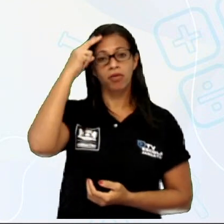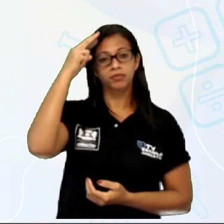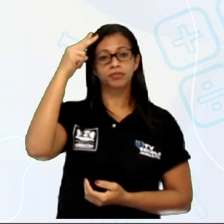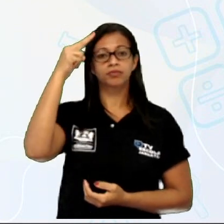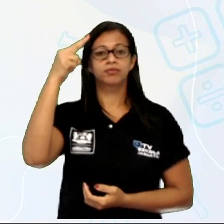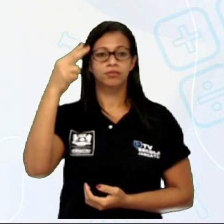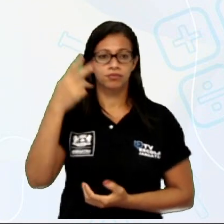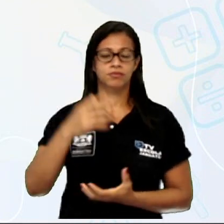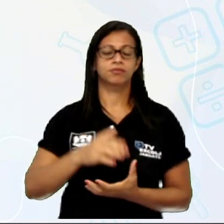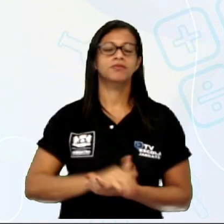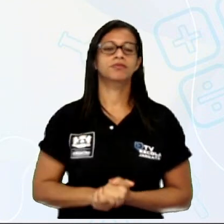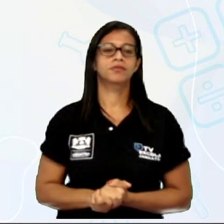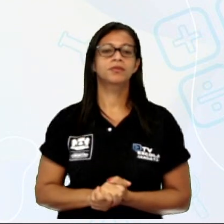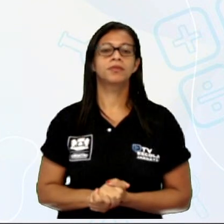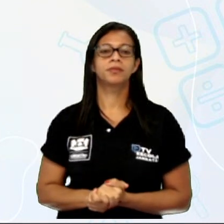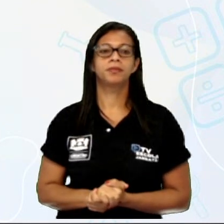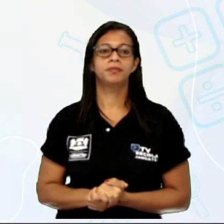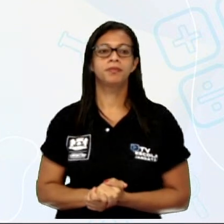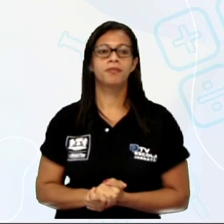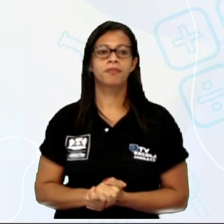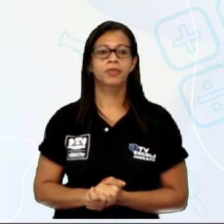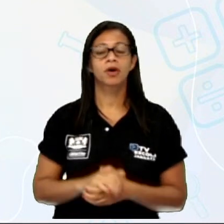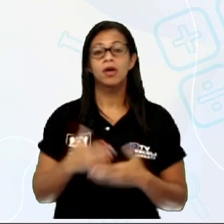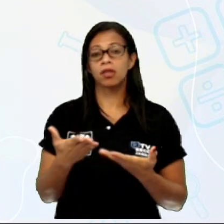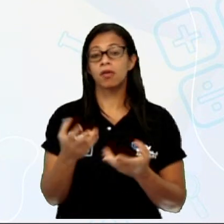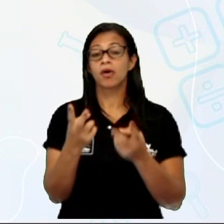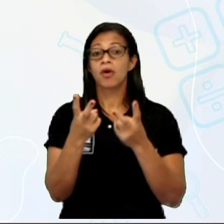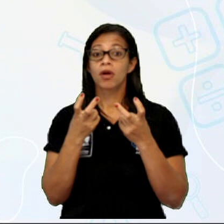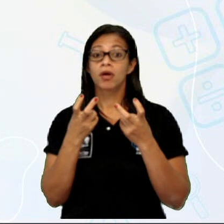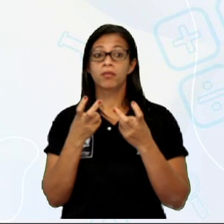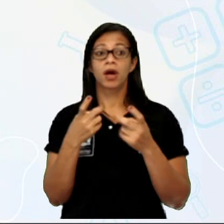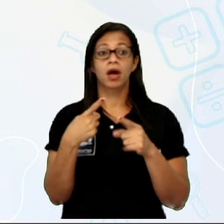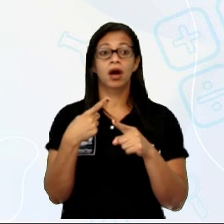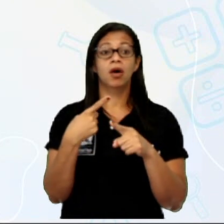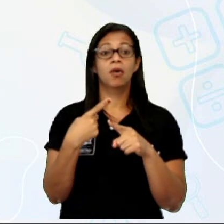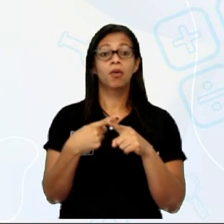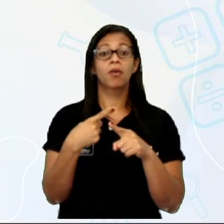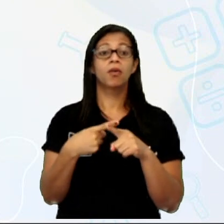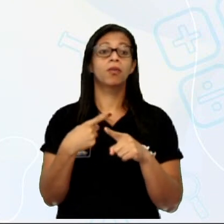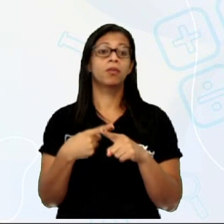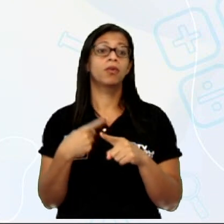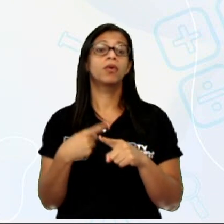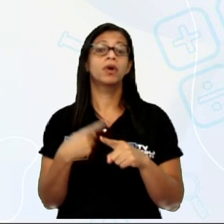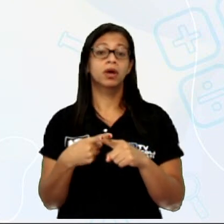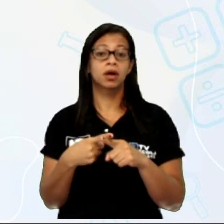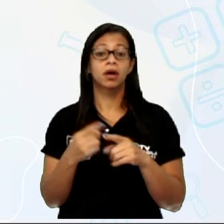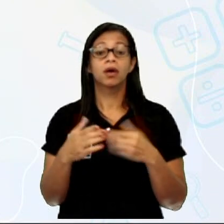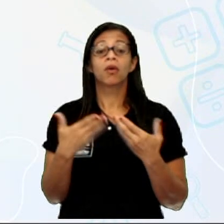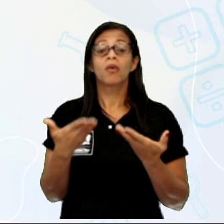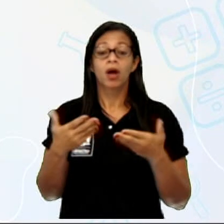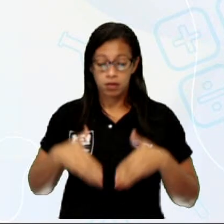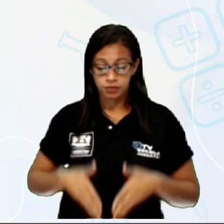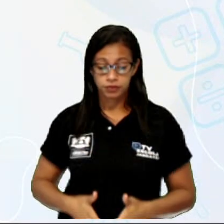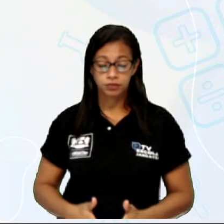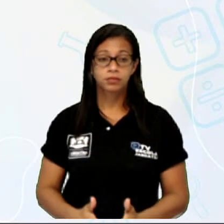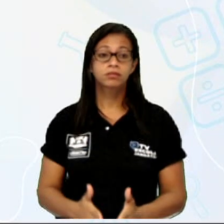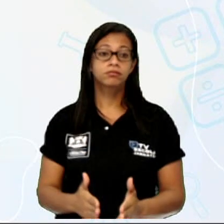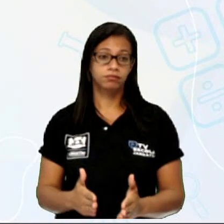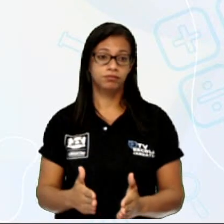sua ascensão, né? Por que foi tão impressionante. Vou falar um pouquinho sobre o nascimento dele, certo?